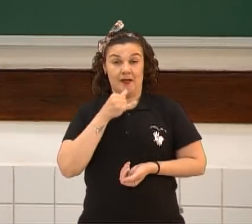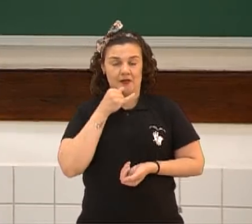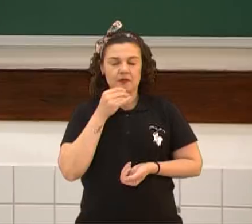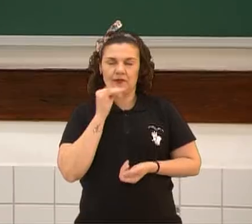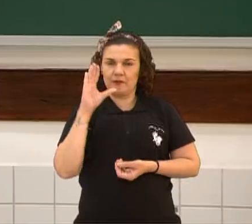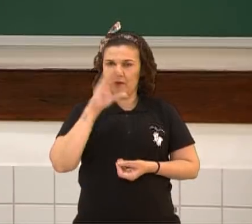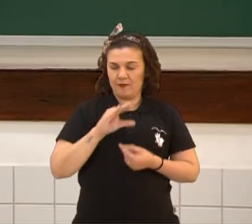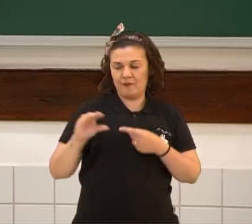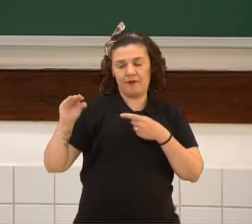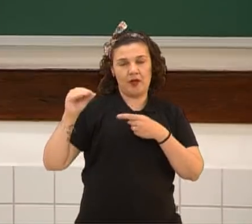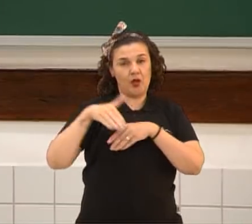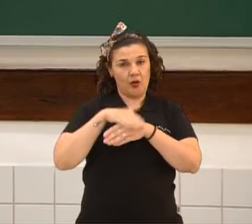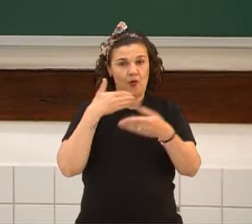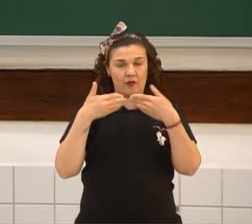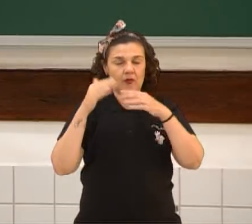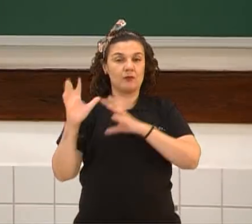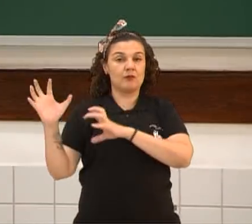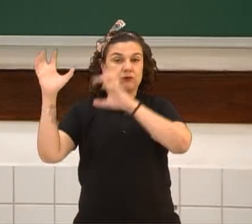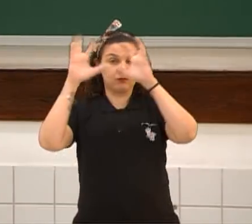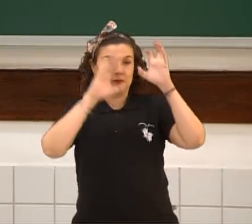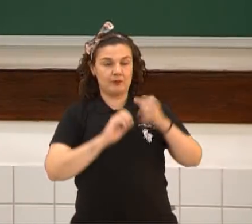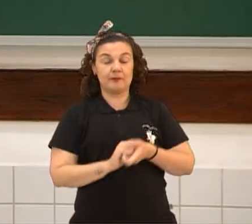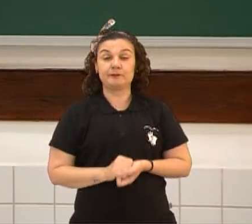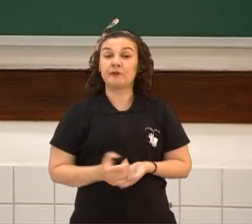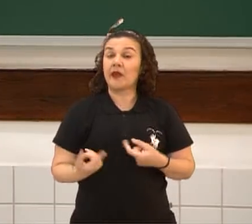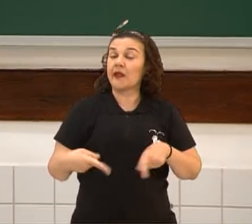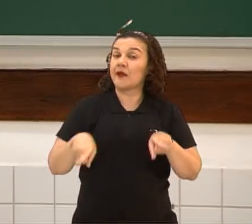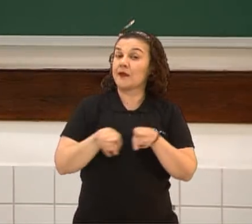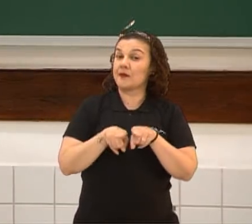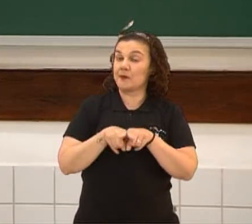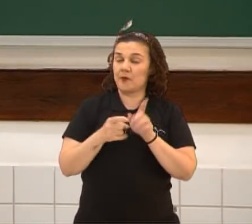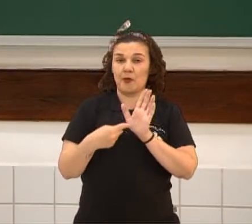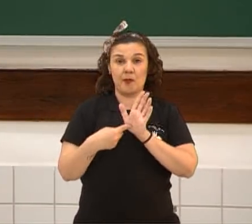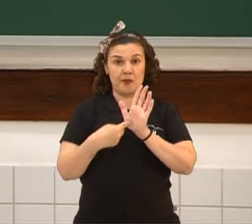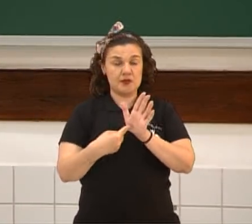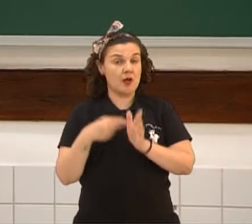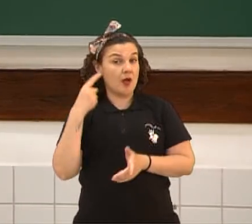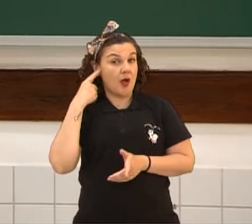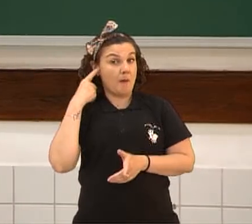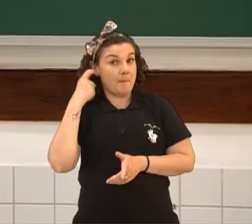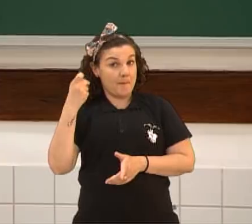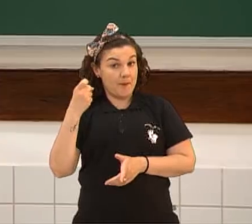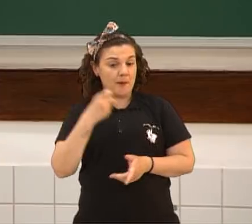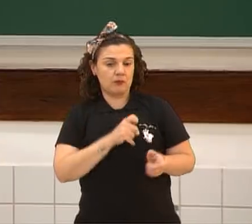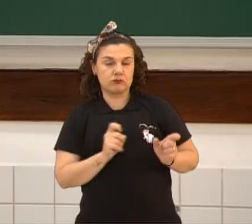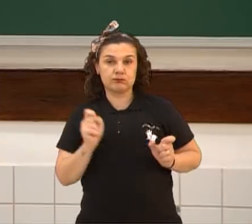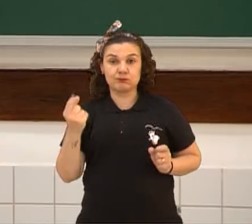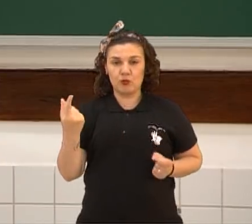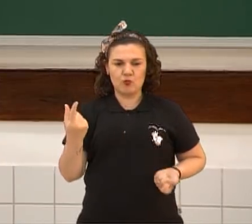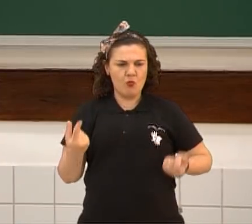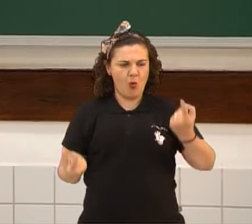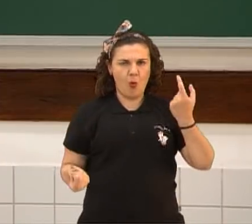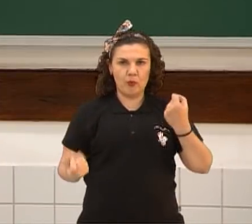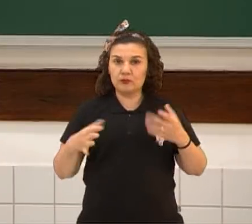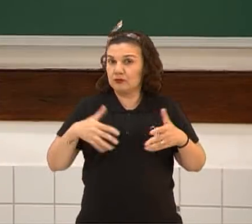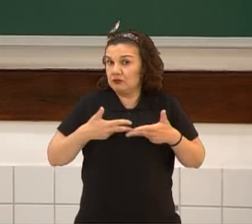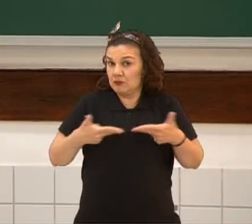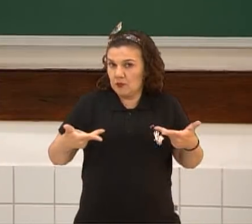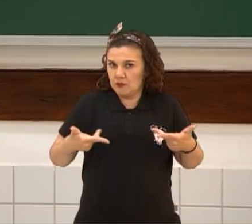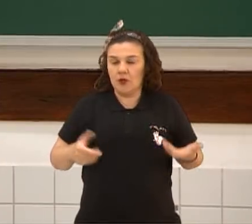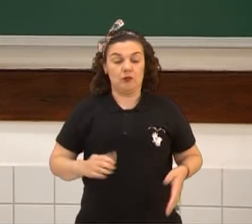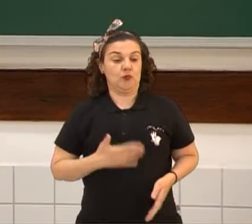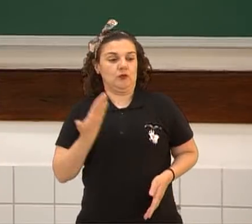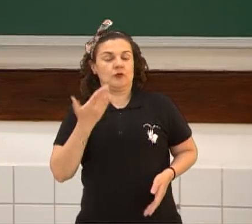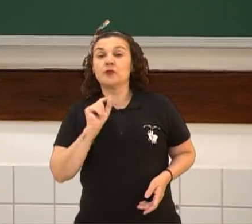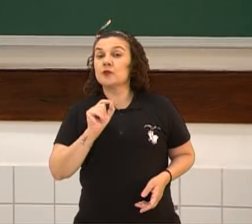a fala, o diálogo, balões. Para representar palavras que designam sons, por exemplo, se quer fazer um